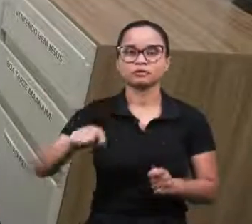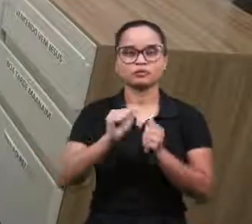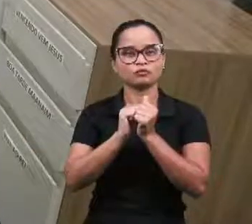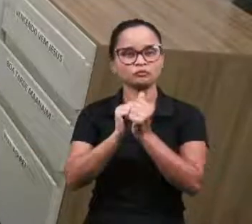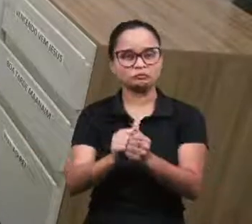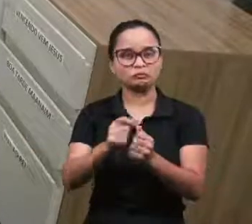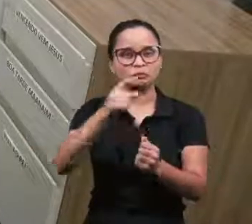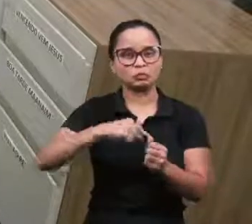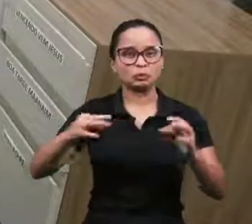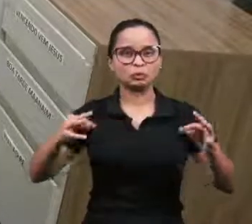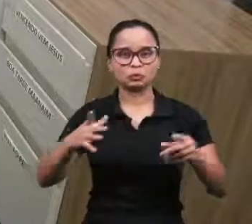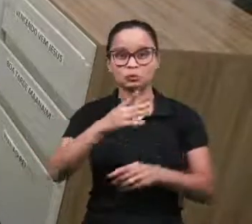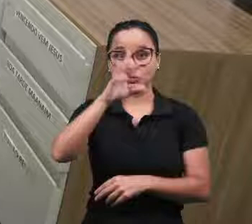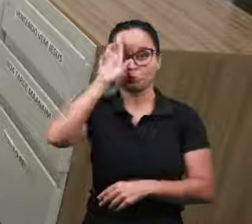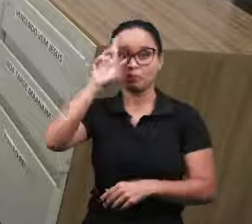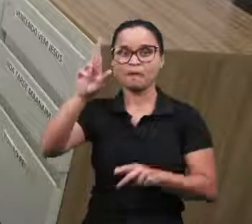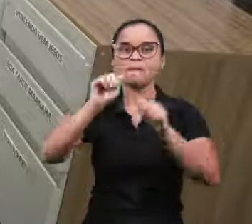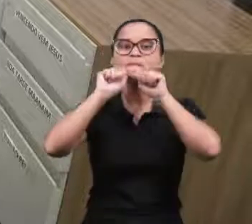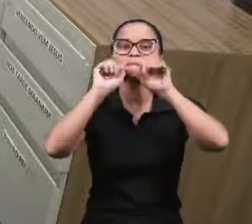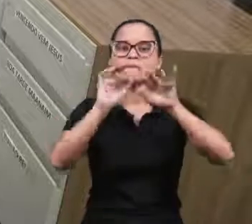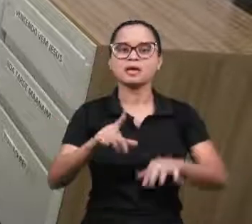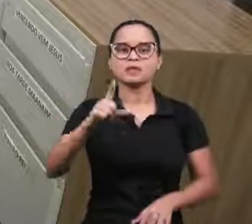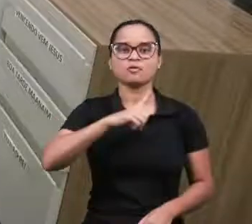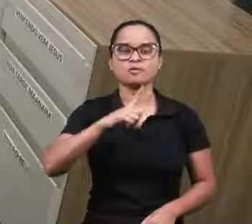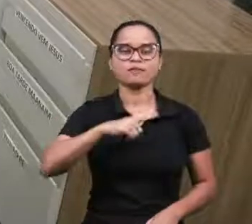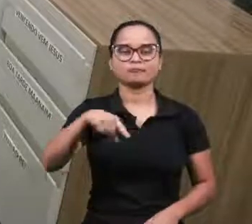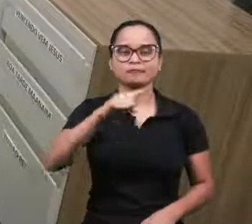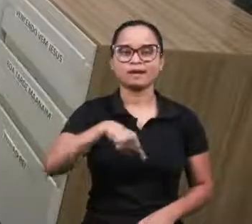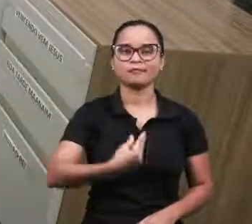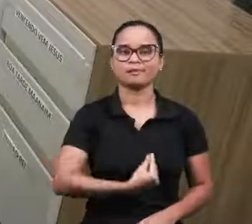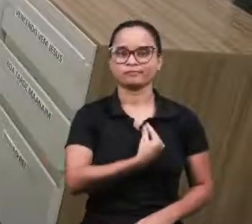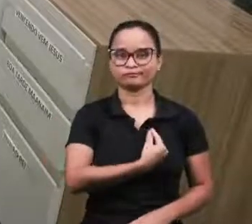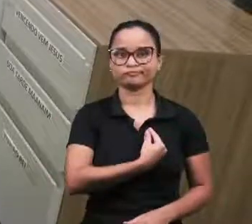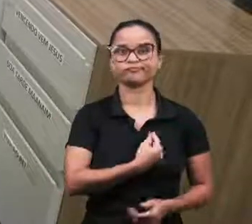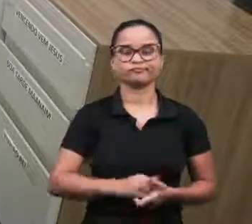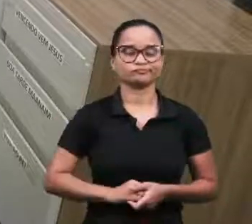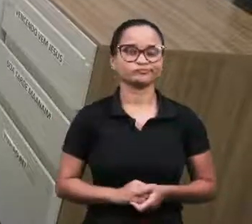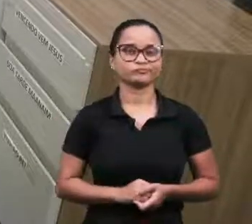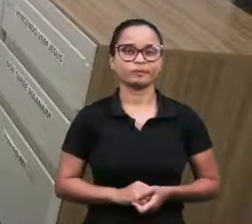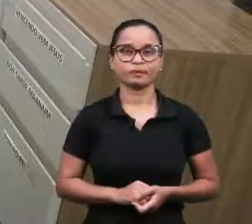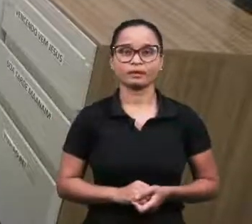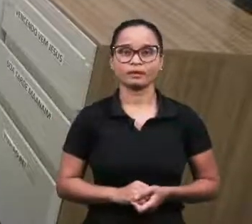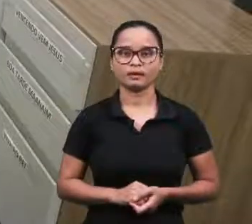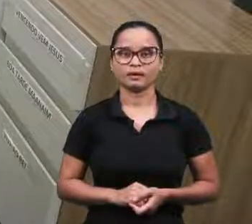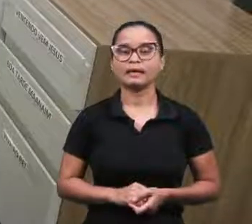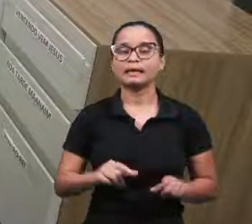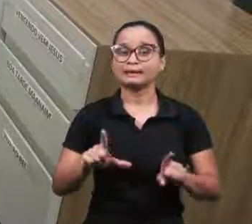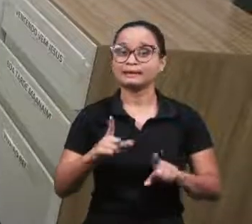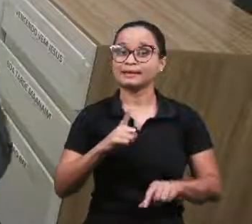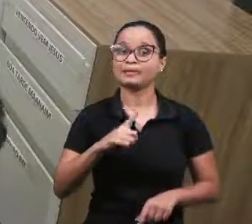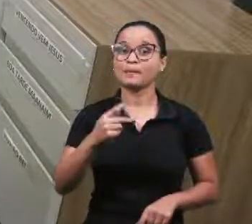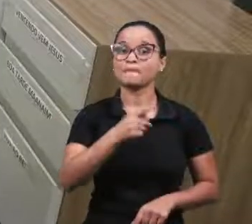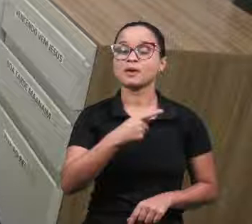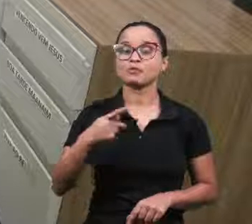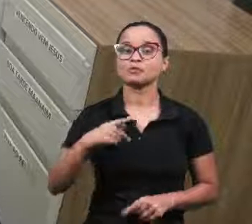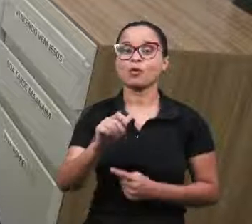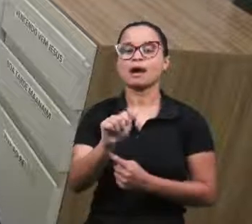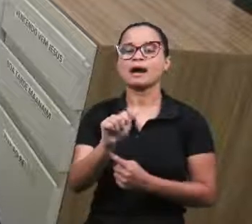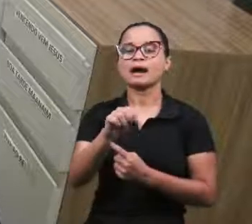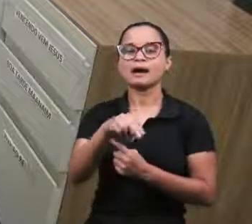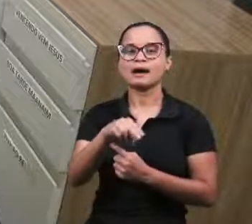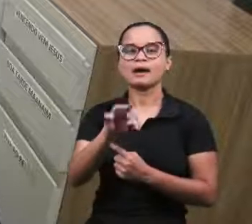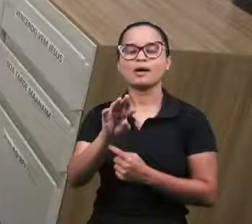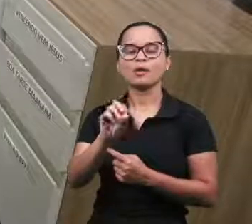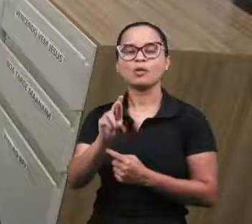tem para as nossas vidas. Nosso querido pastor que está conosco nessa noite é o nosso querido pastor Antônio Carlos Rodrigues